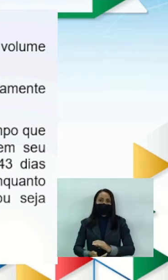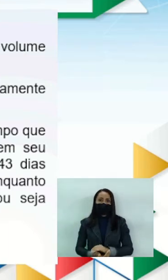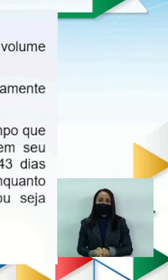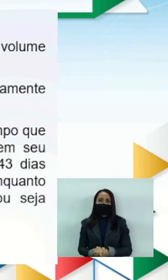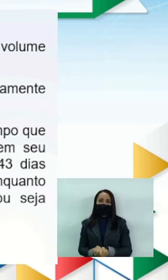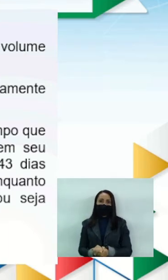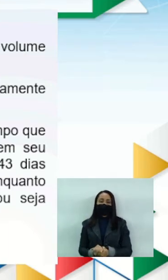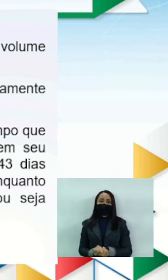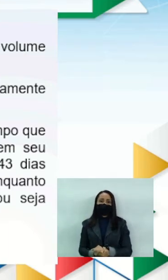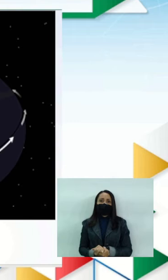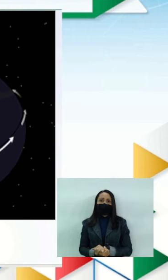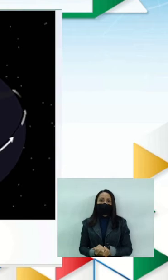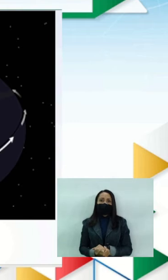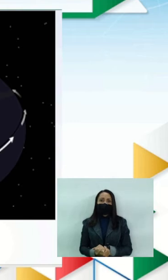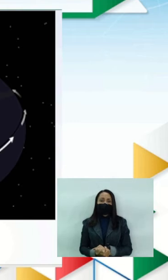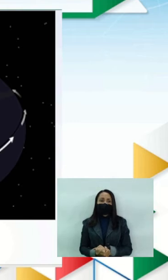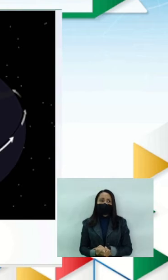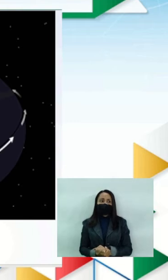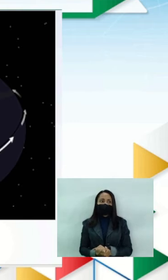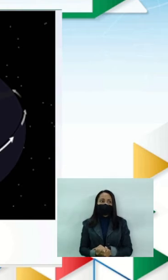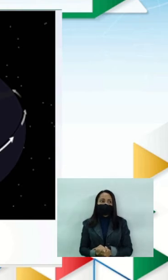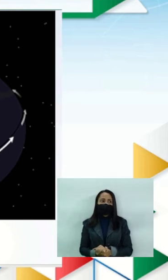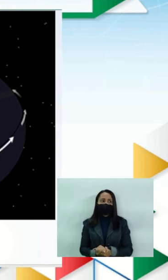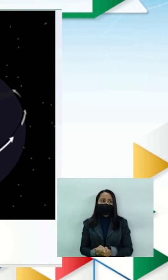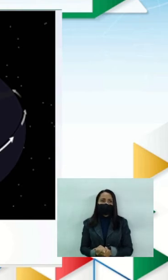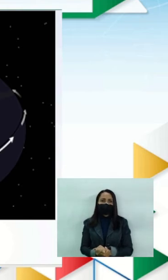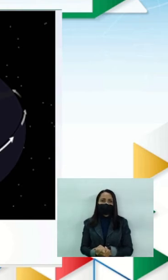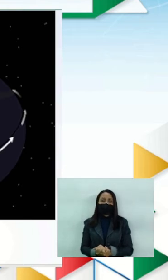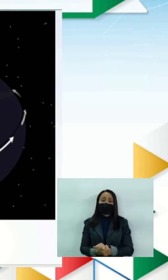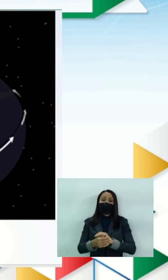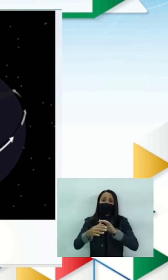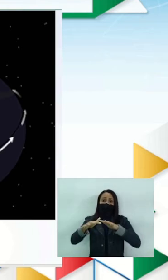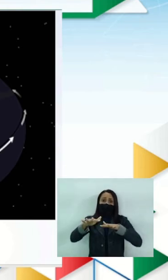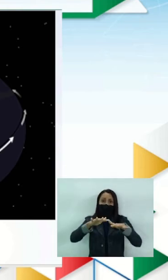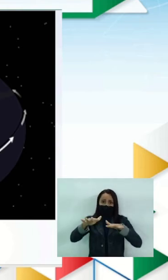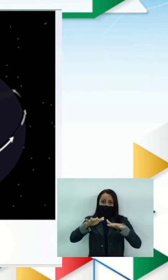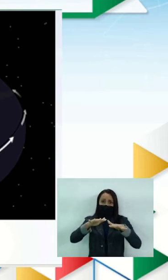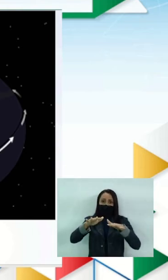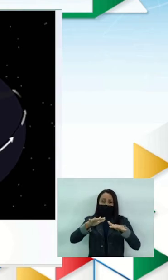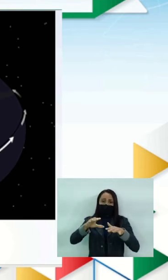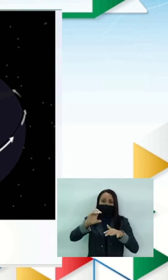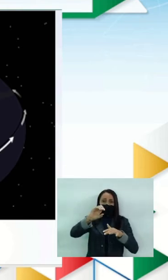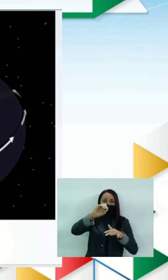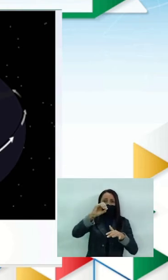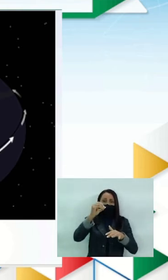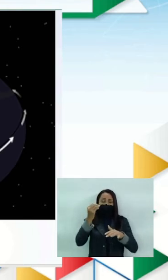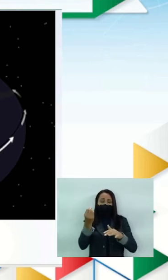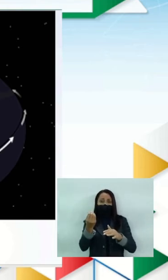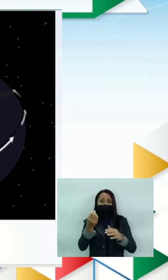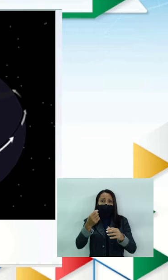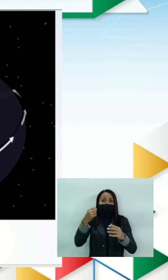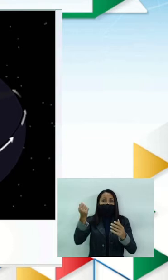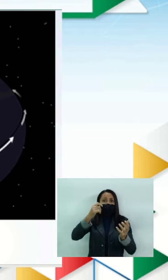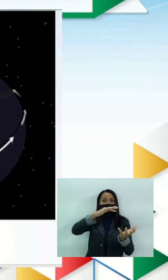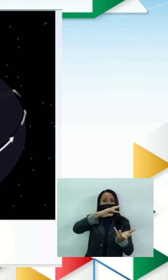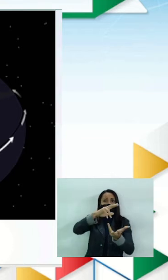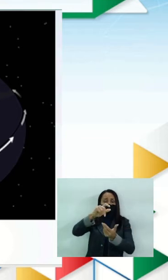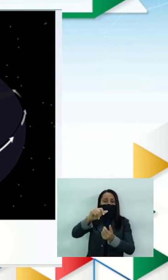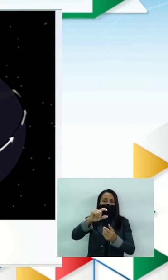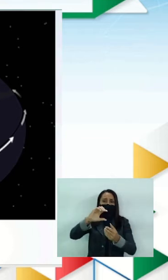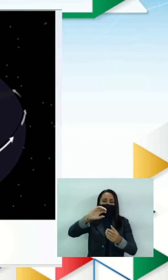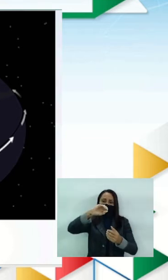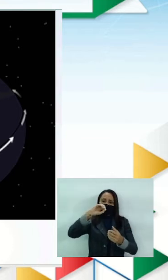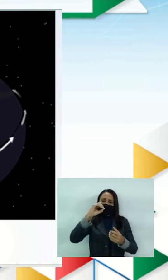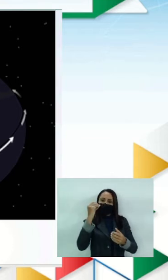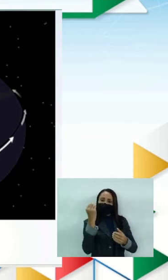Tá certo, estudante? Vamos lá. O movimento de rotação. A Terra gira no sentido anti-horário,